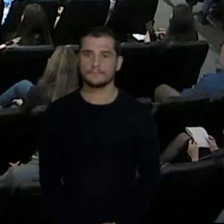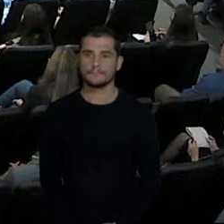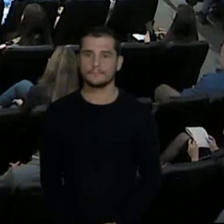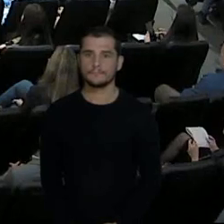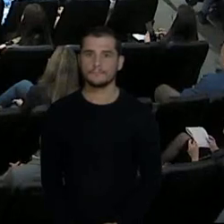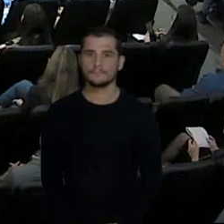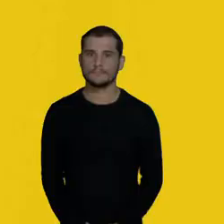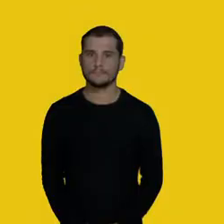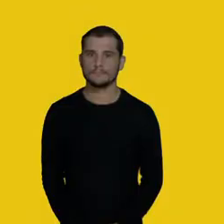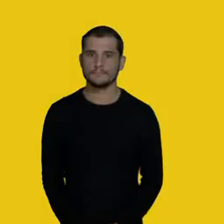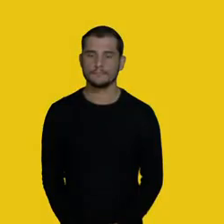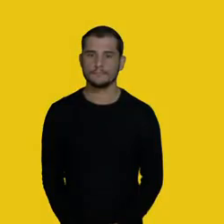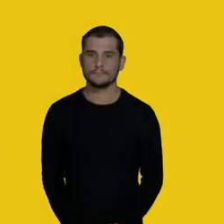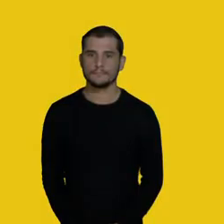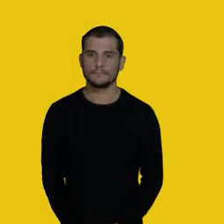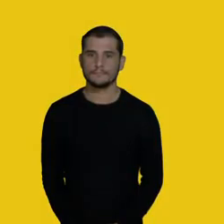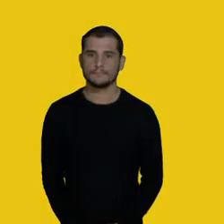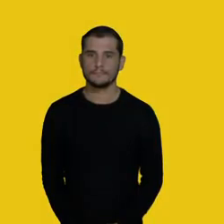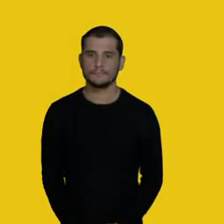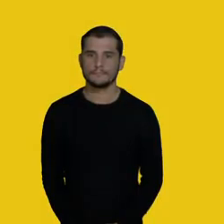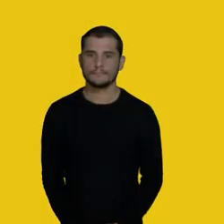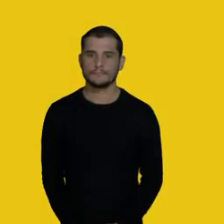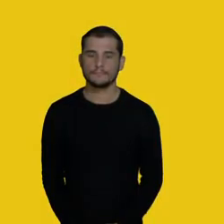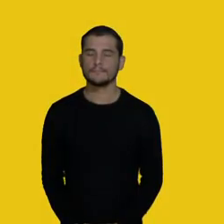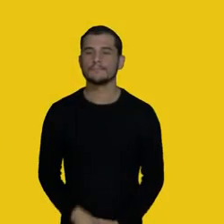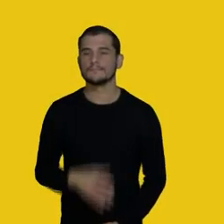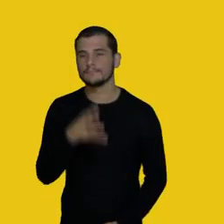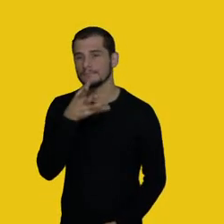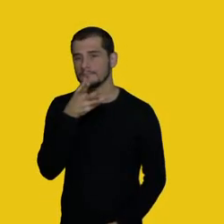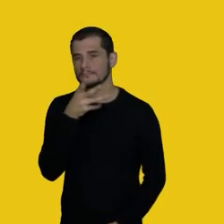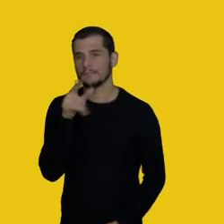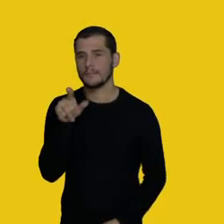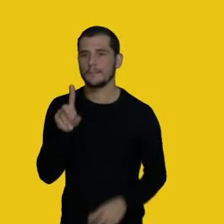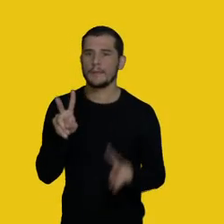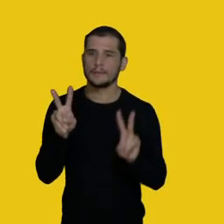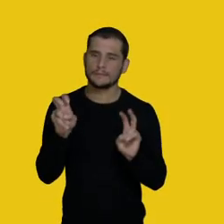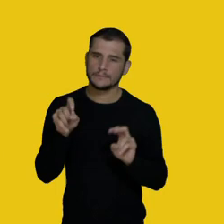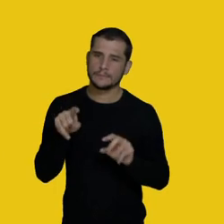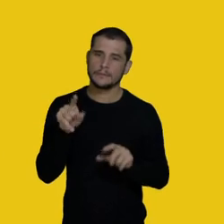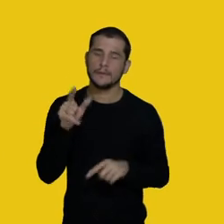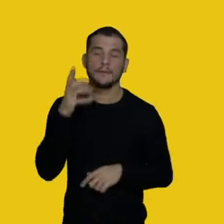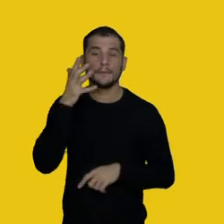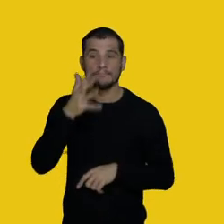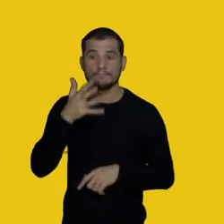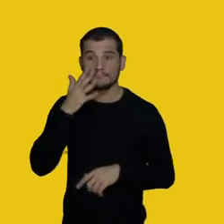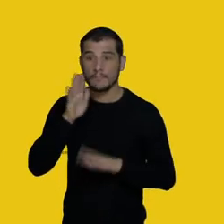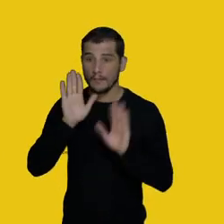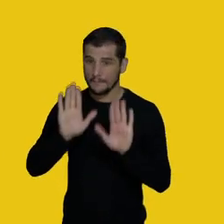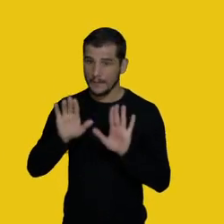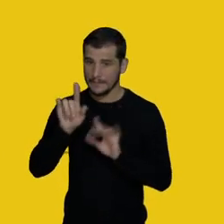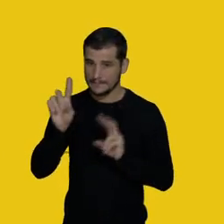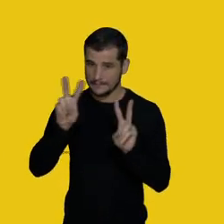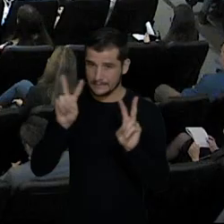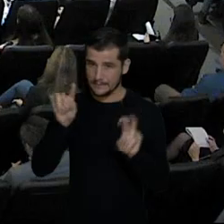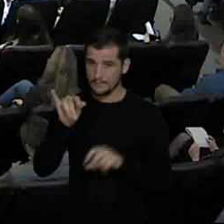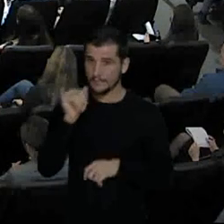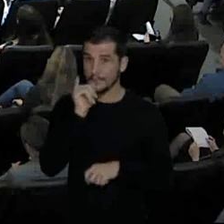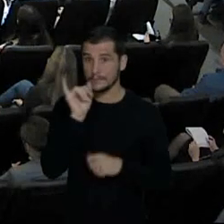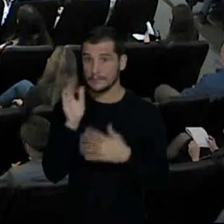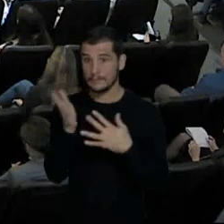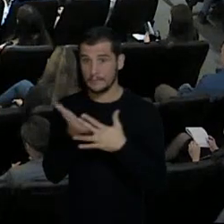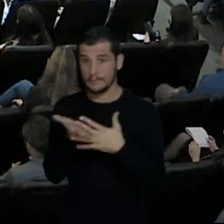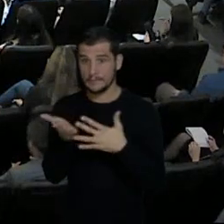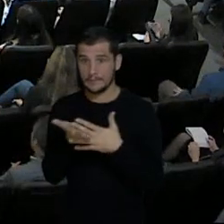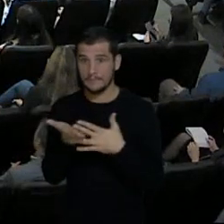depois tava demorando a não falar né mas assim ó durante o intervalo várias pessoas